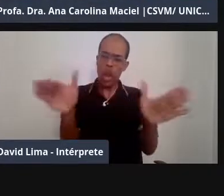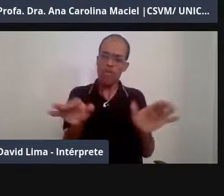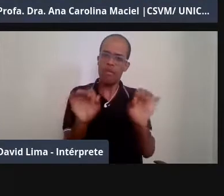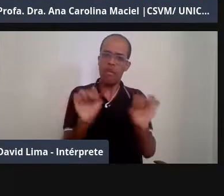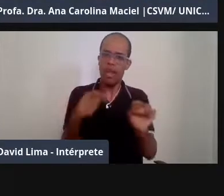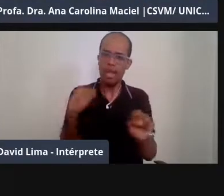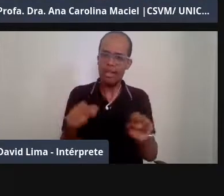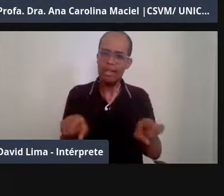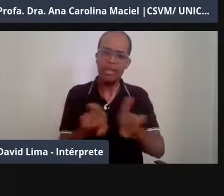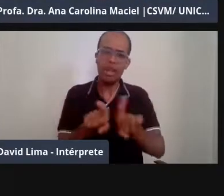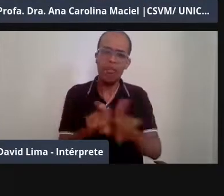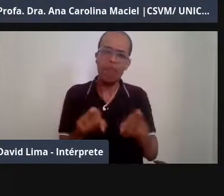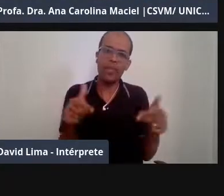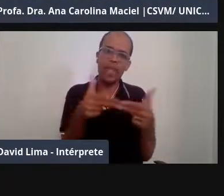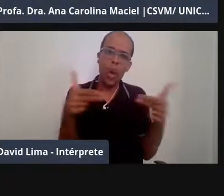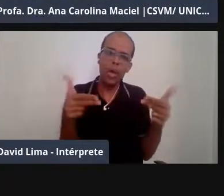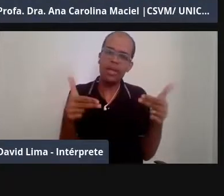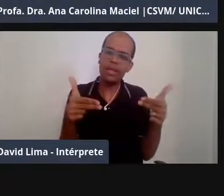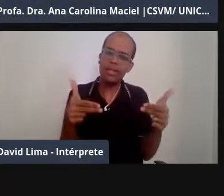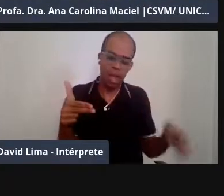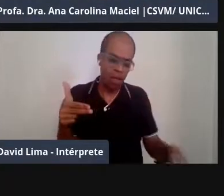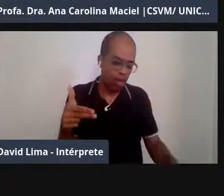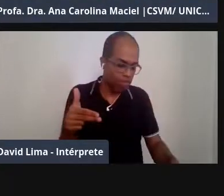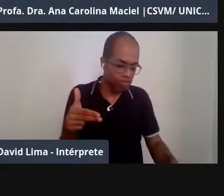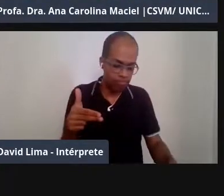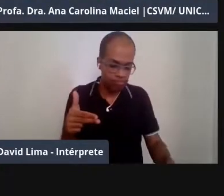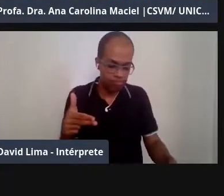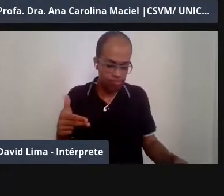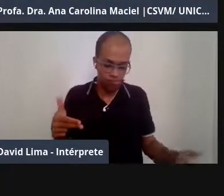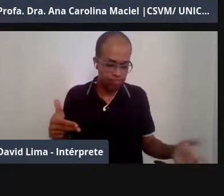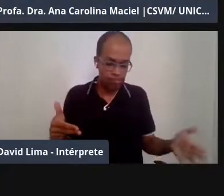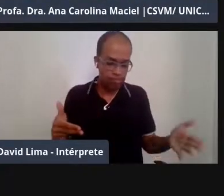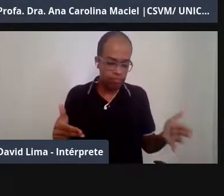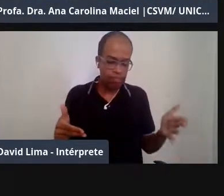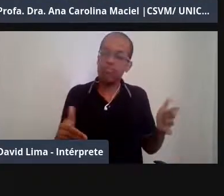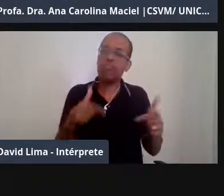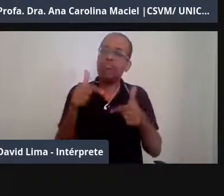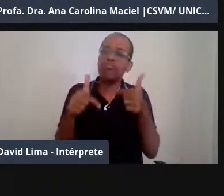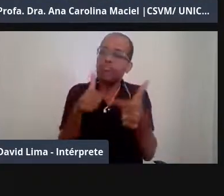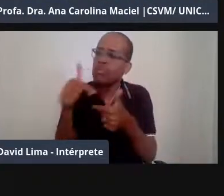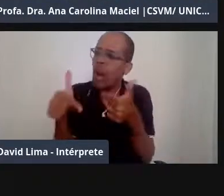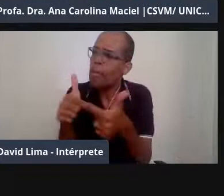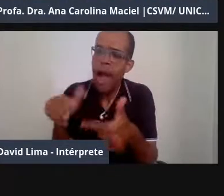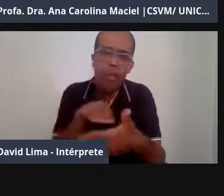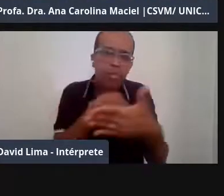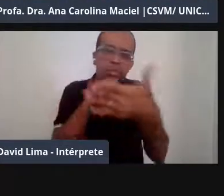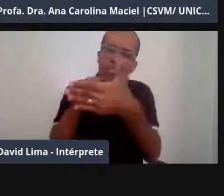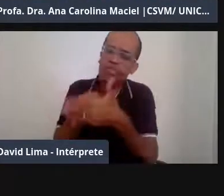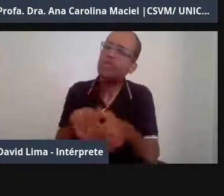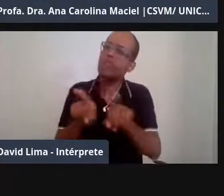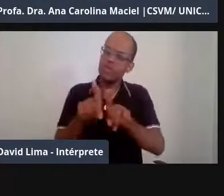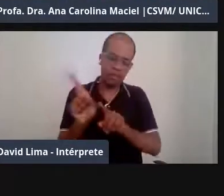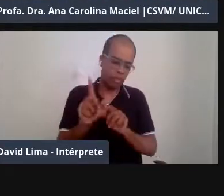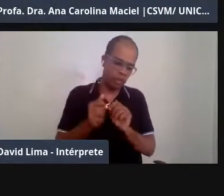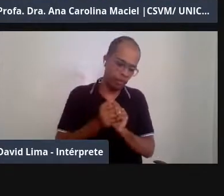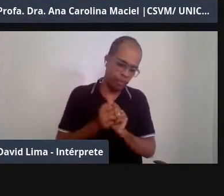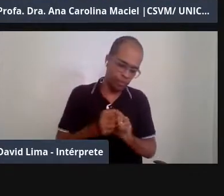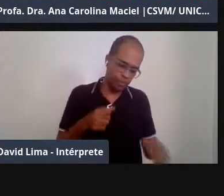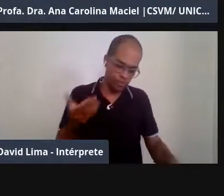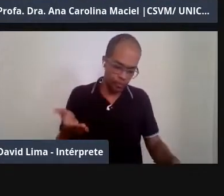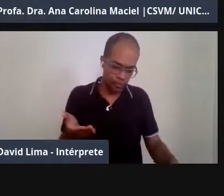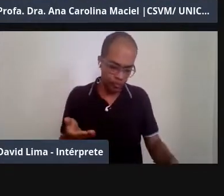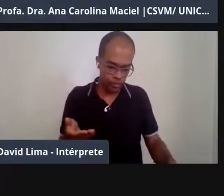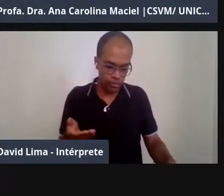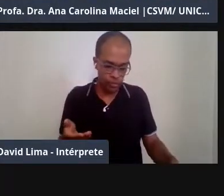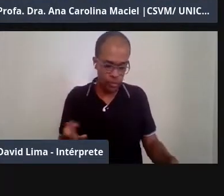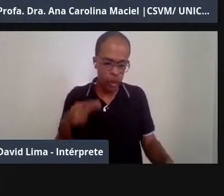que papéis devem impedir as pessoas de exercer os seus ofícios. Então, eu acho que é, sim,